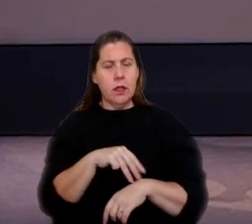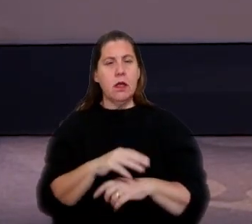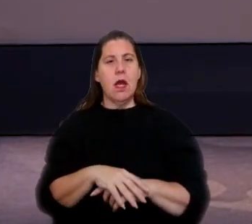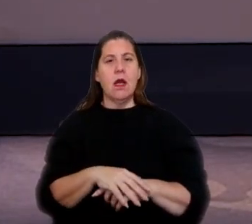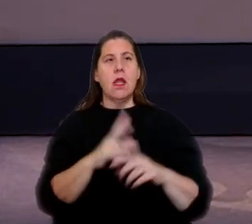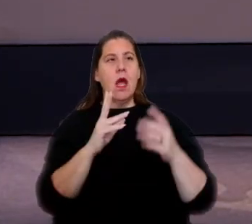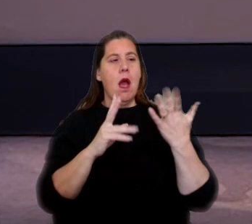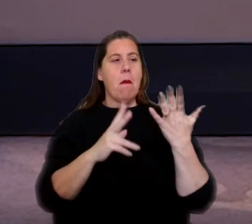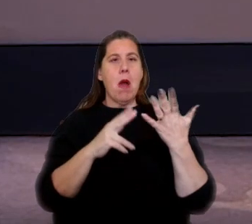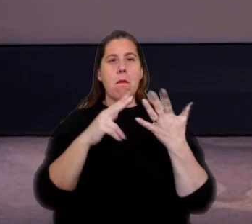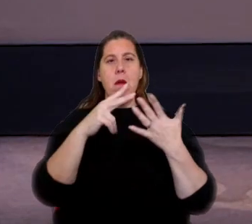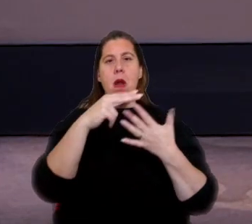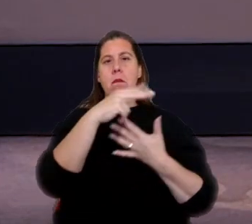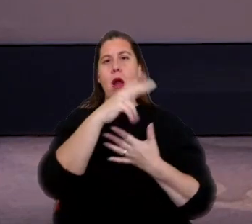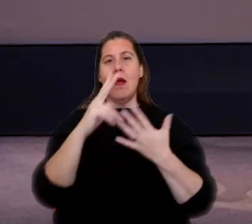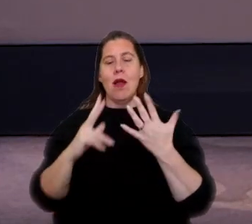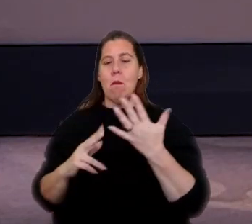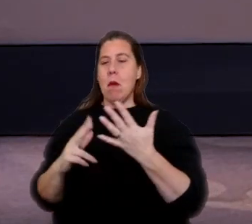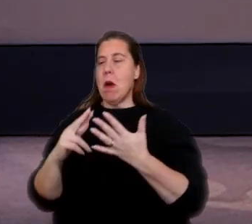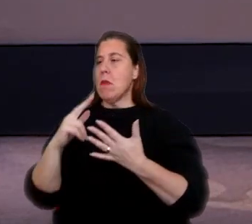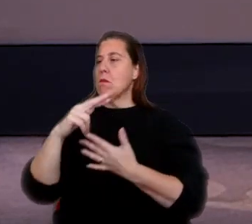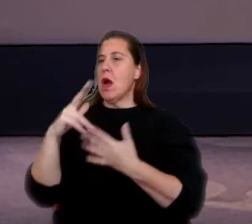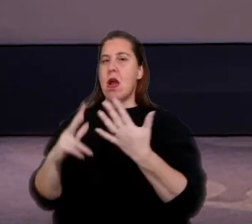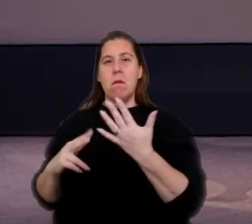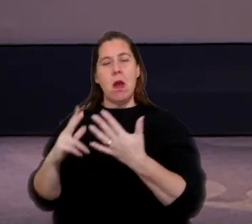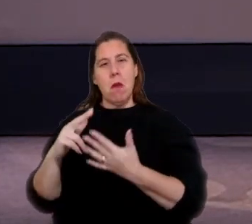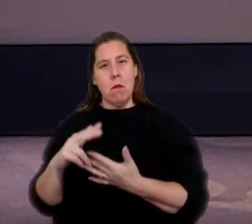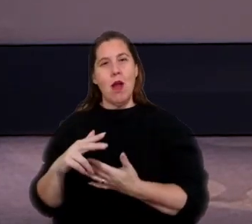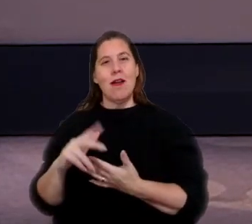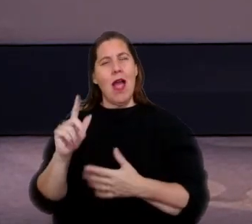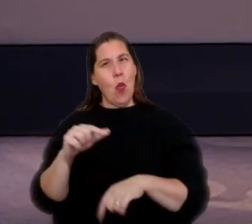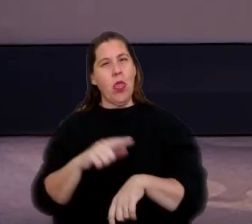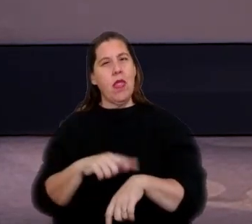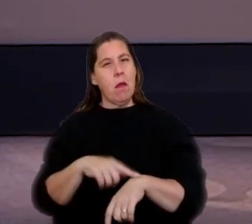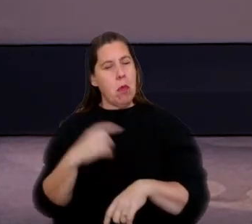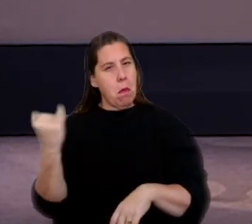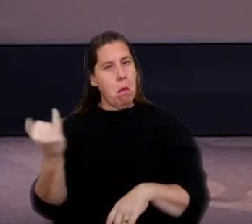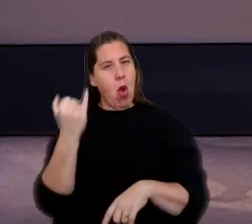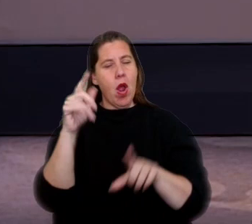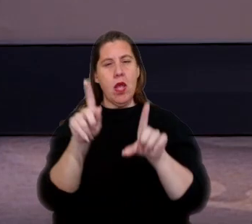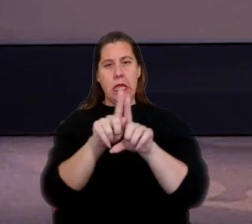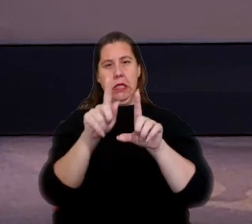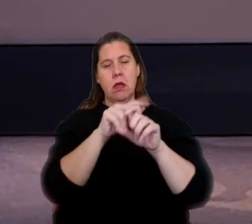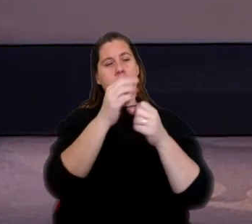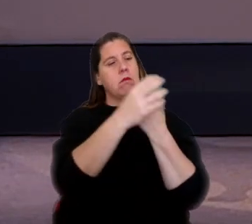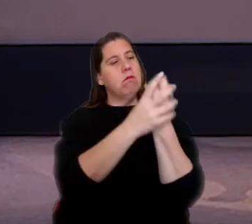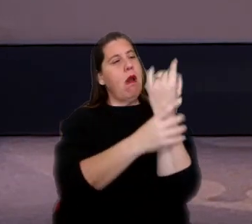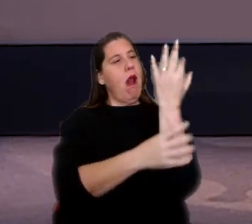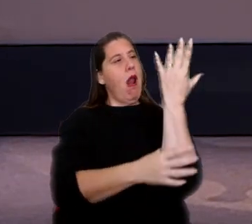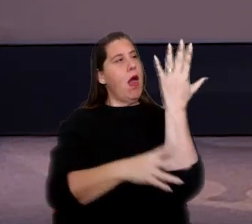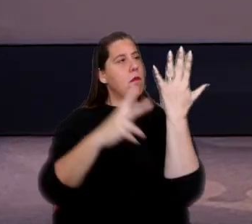momento é a poda, que acho que vem logo depois do suicídio, né? Então acho que é um marcador de tempo também importante, como